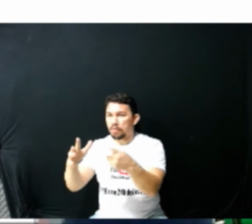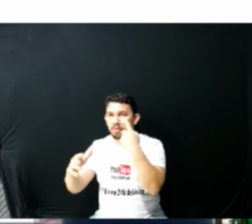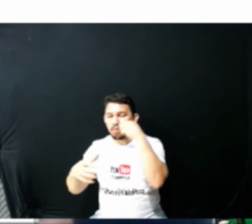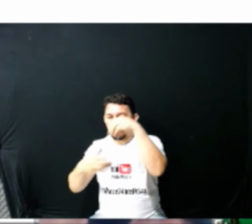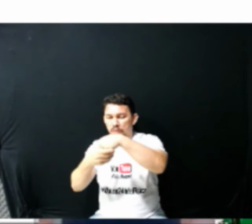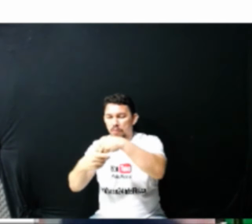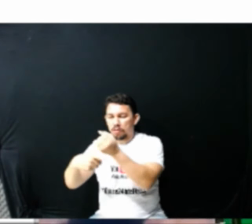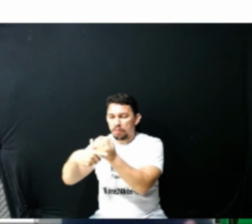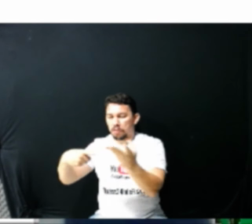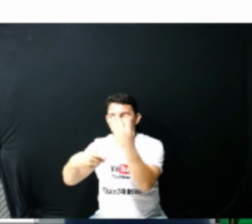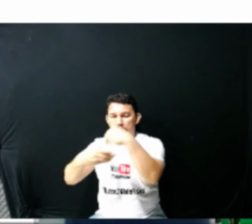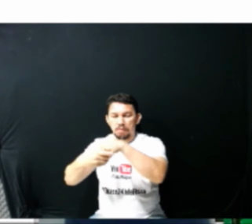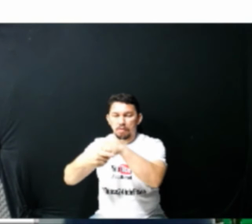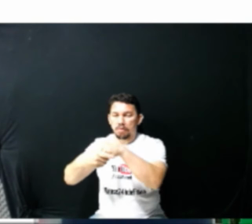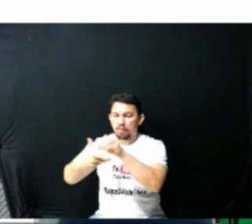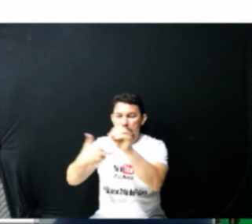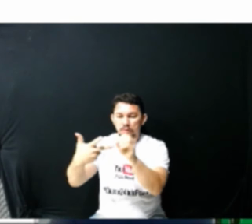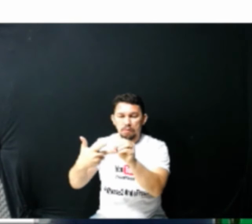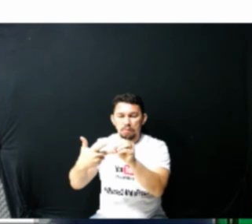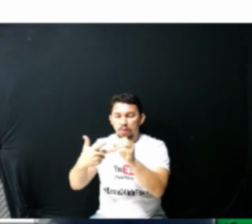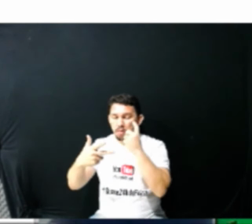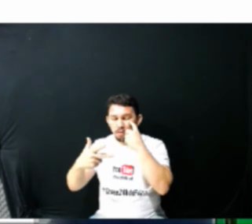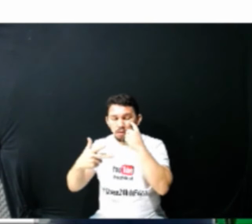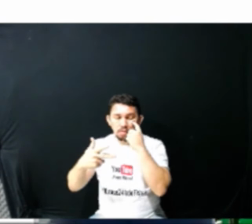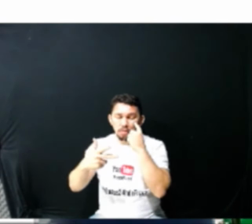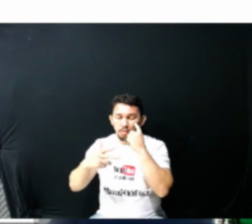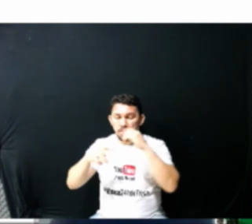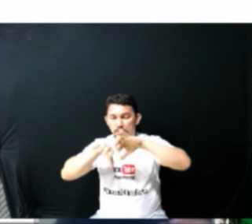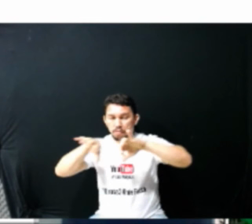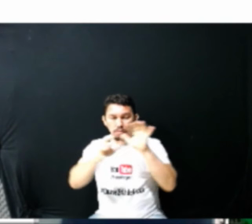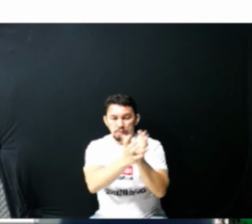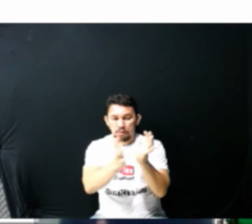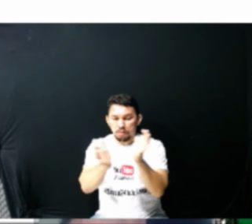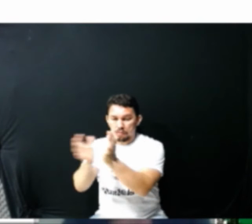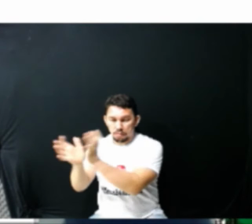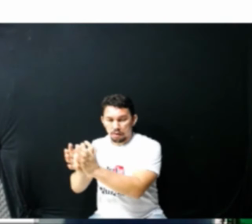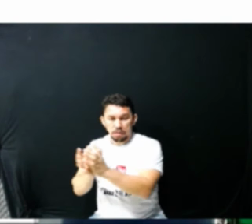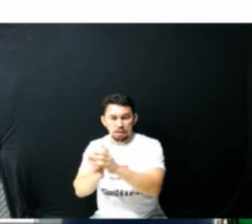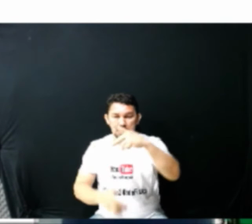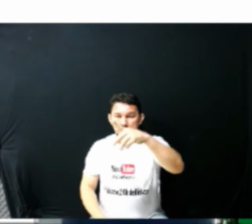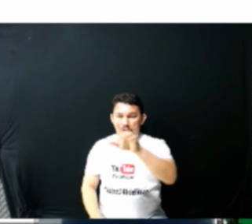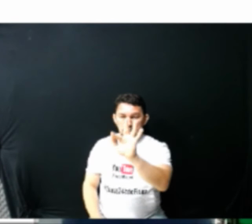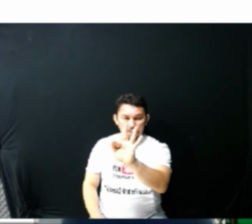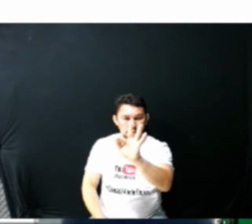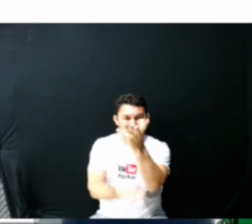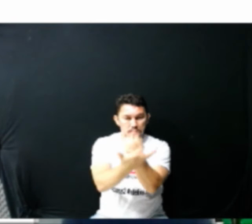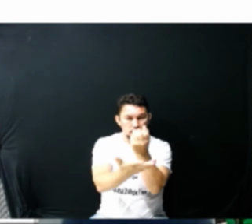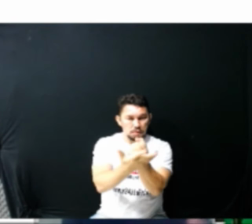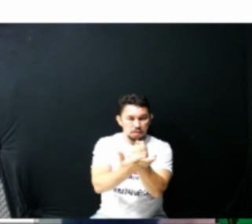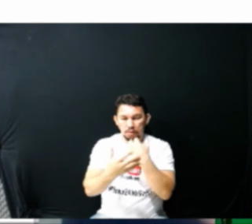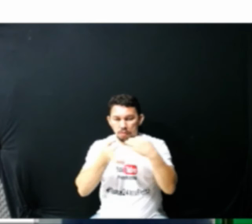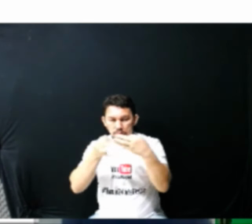Enem, e os vídeos estão separados por assunto. Então, o aluno consegue pegar o PDF, ir no aplicativo e ver o meu comentário sobre